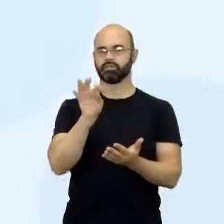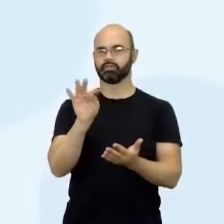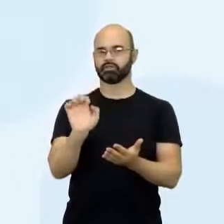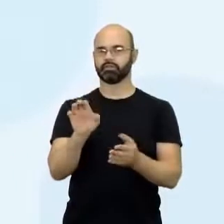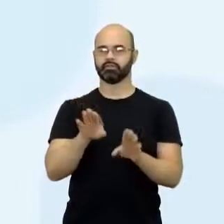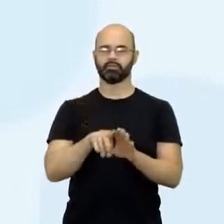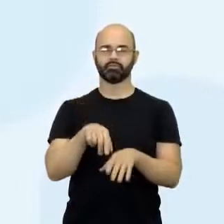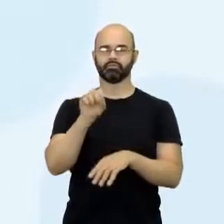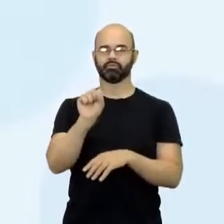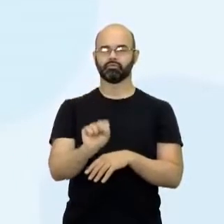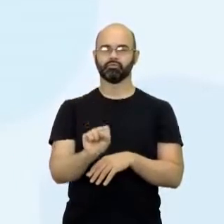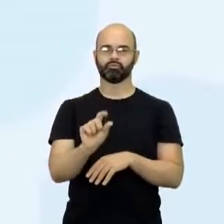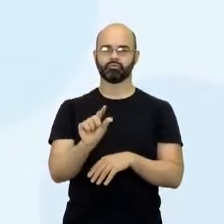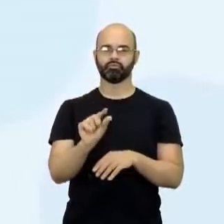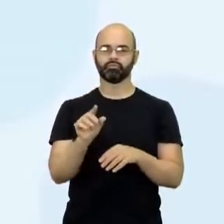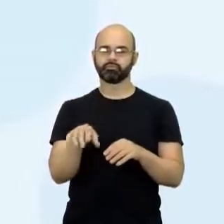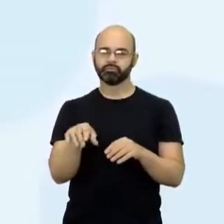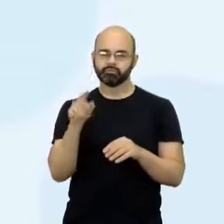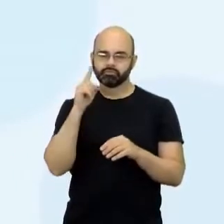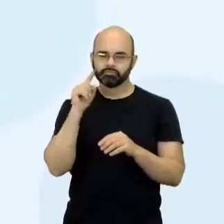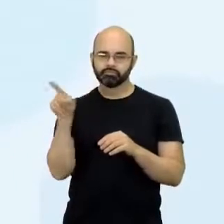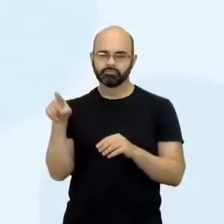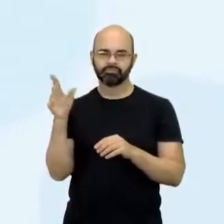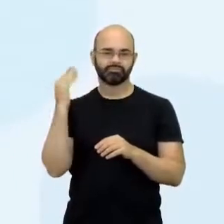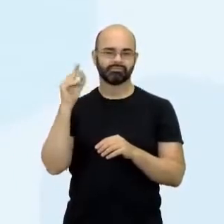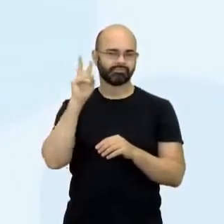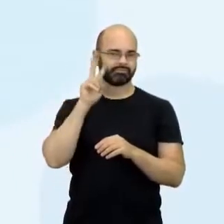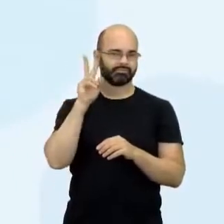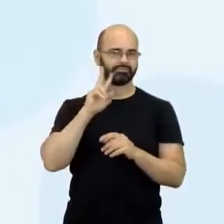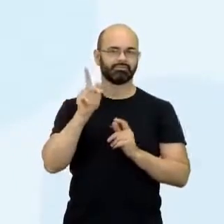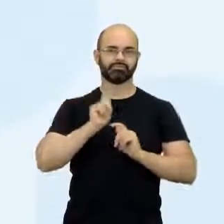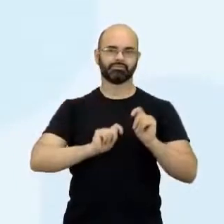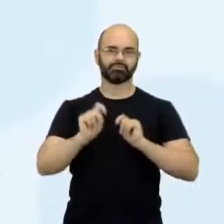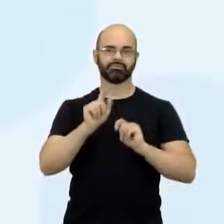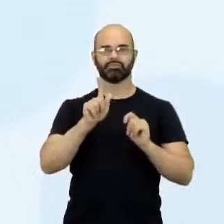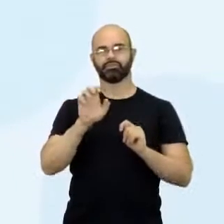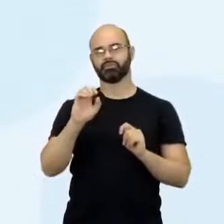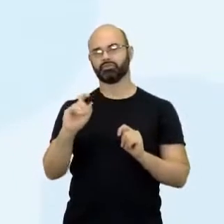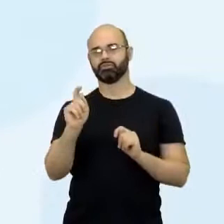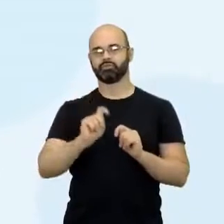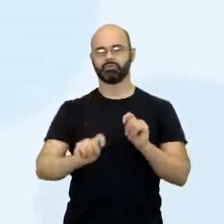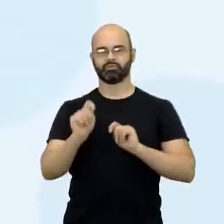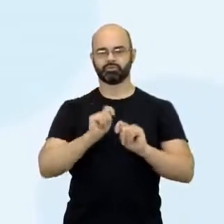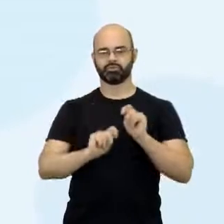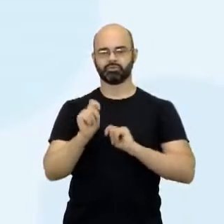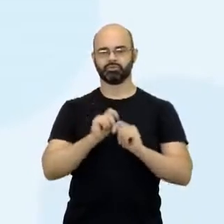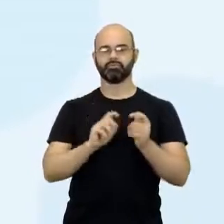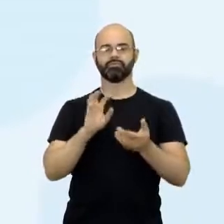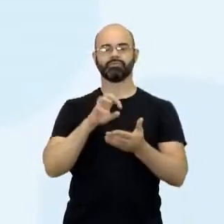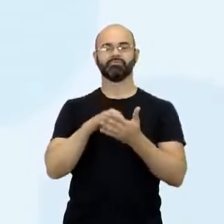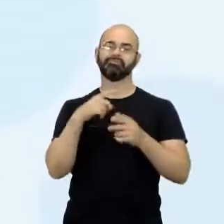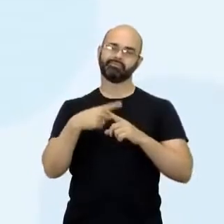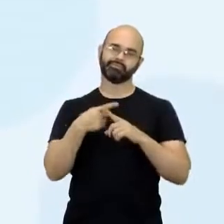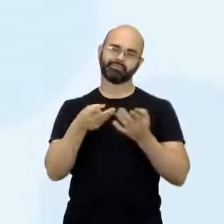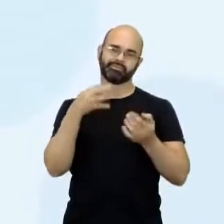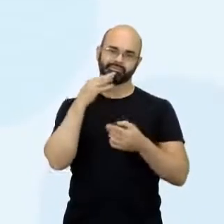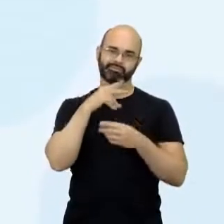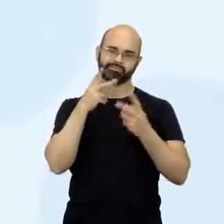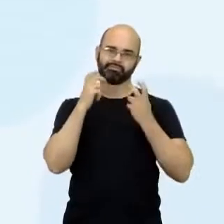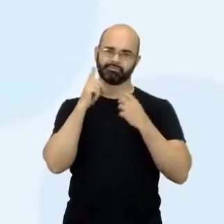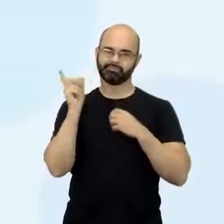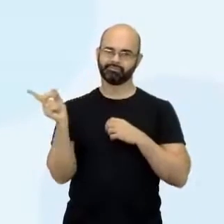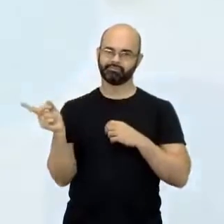sul. Ou seja, lembra daquele mapa geoeconômico, centro-sul? Tá aí, porque, né, que mostra lá